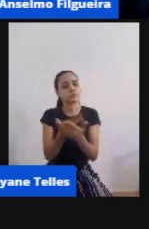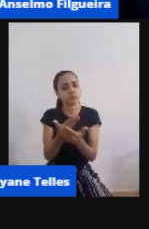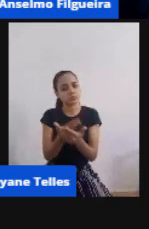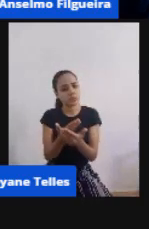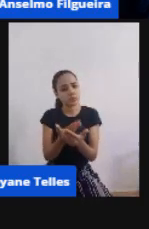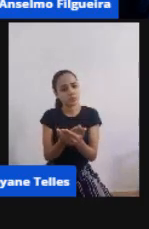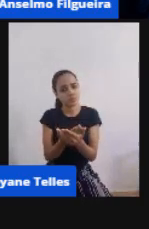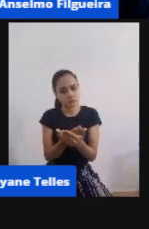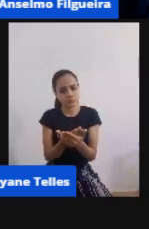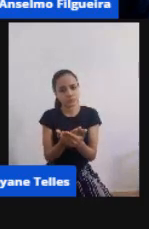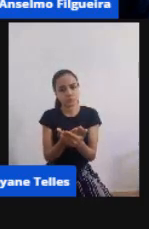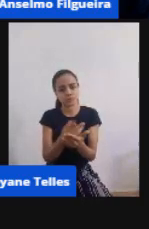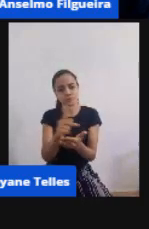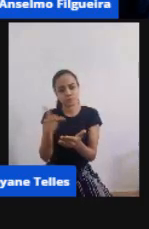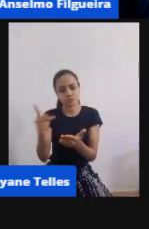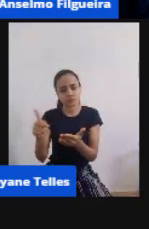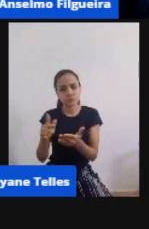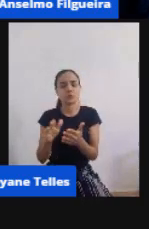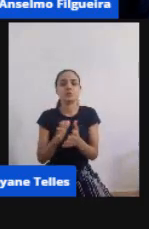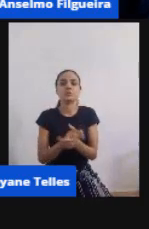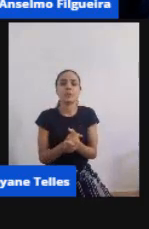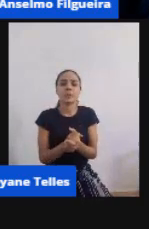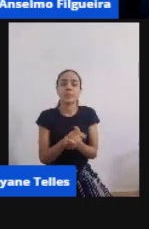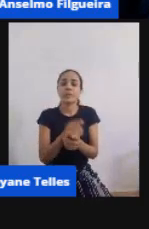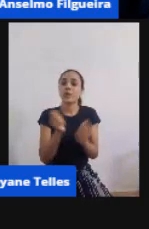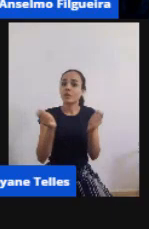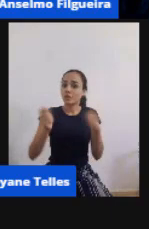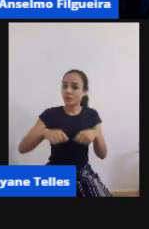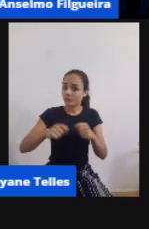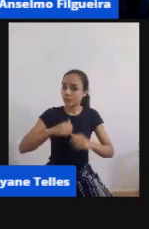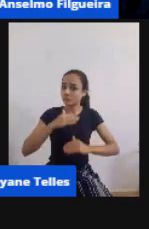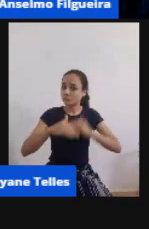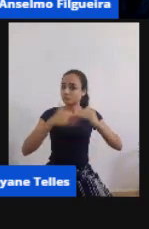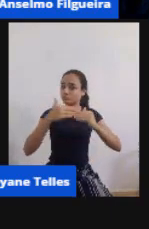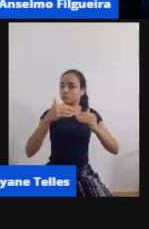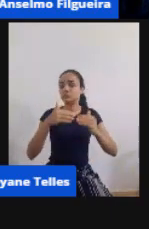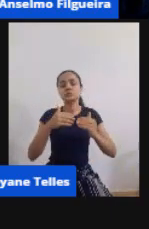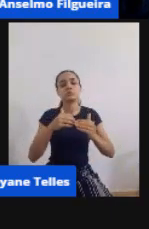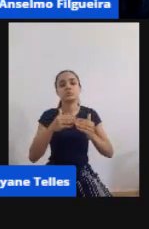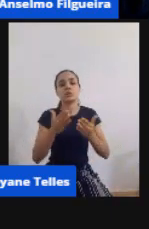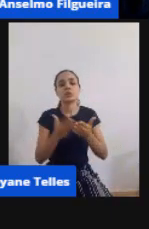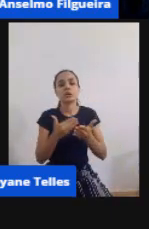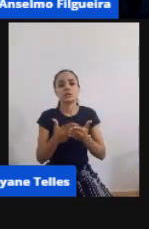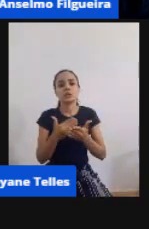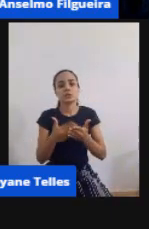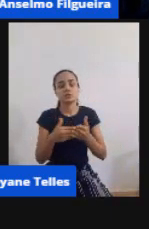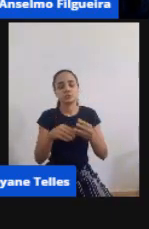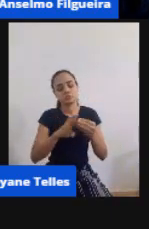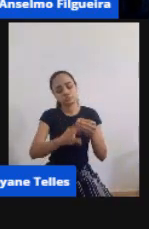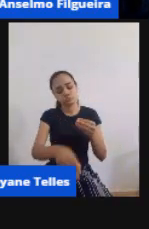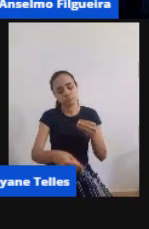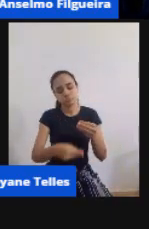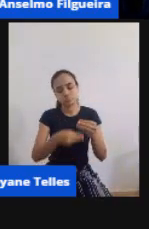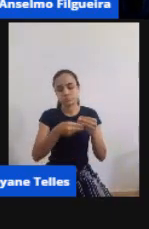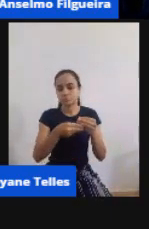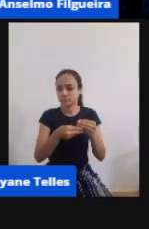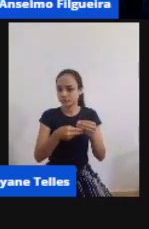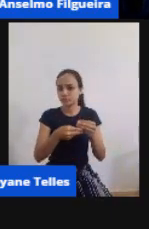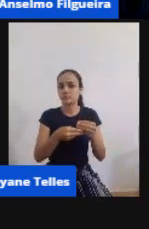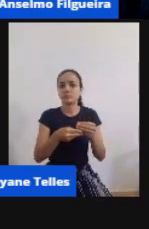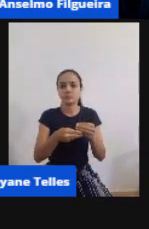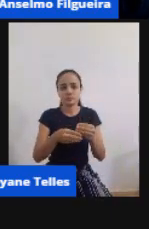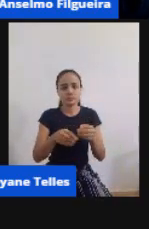cadernos complementares, vídeos e a utilização do livro didático, caso os alunos já tenham